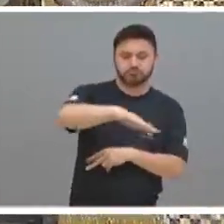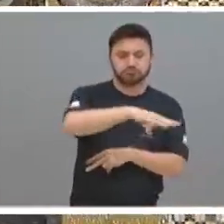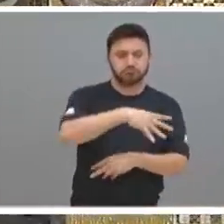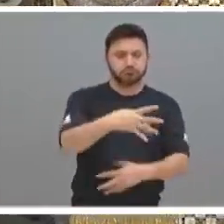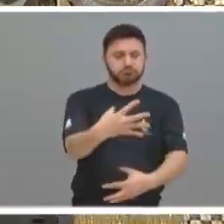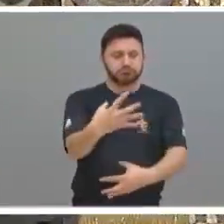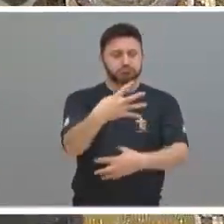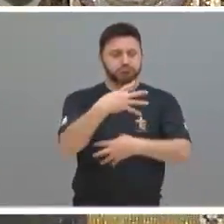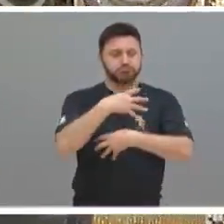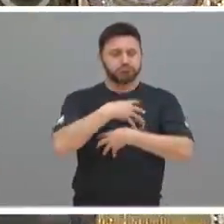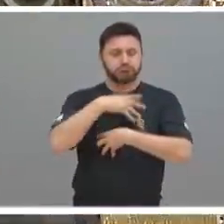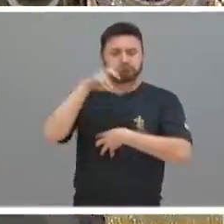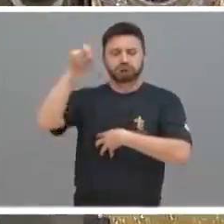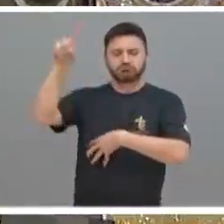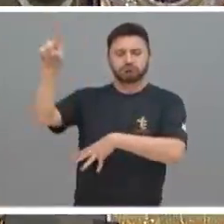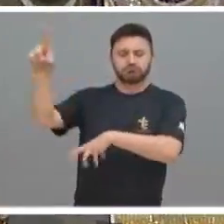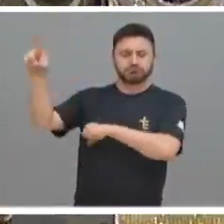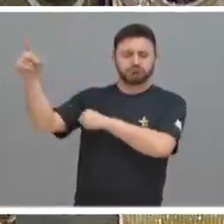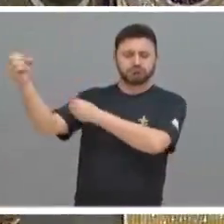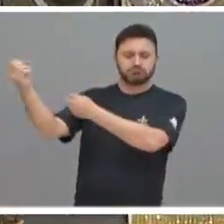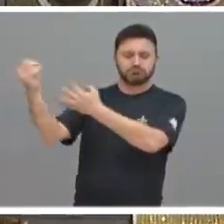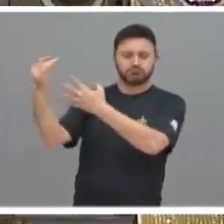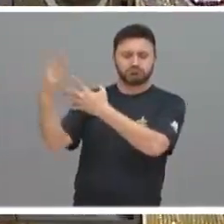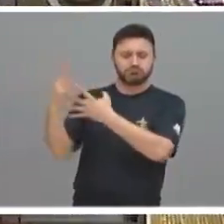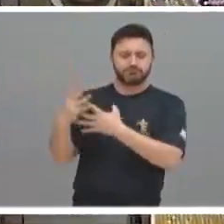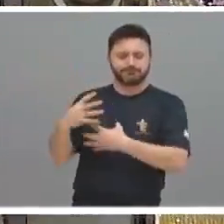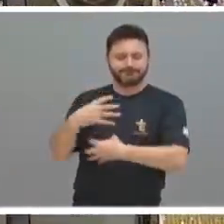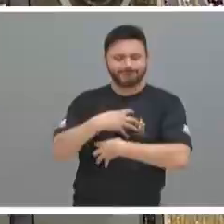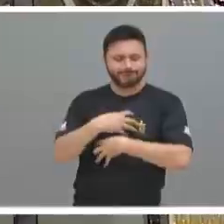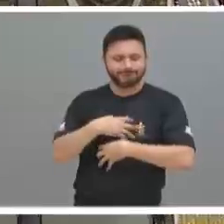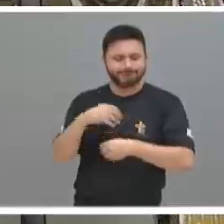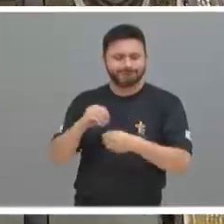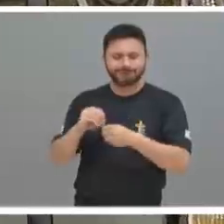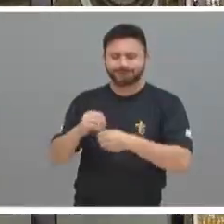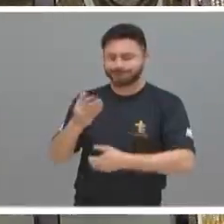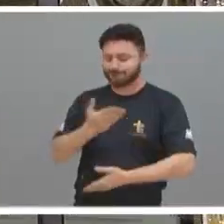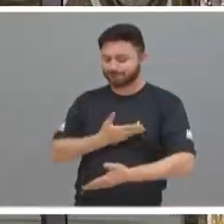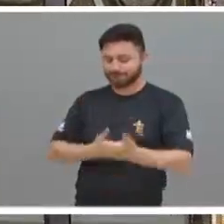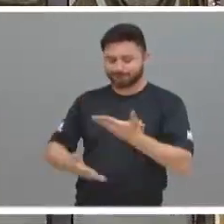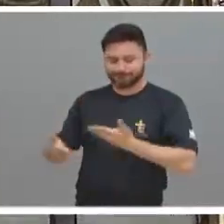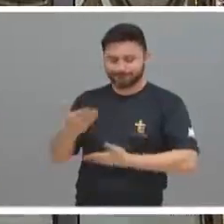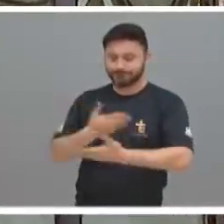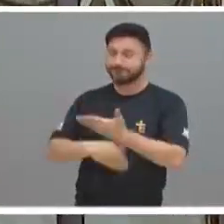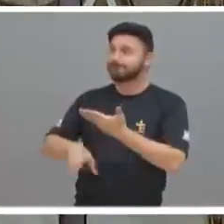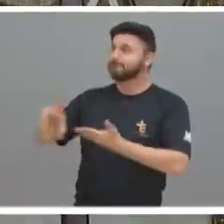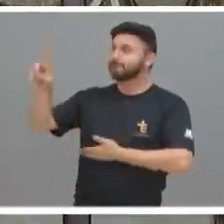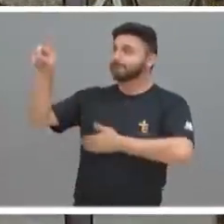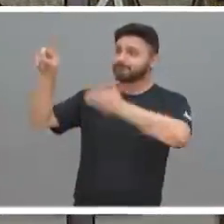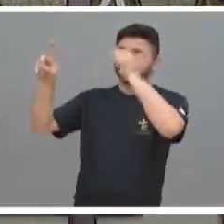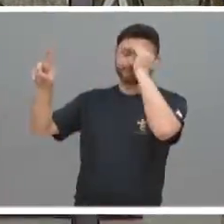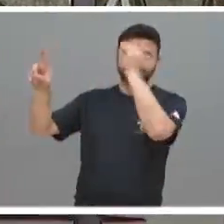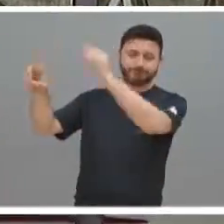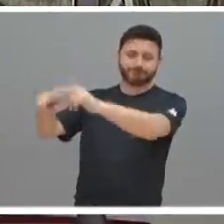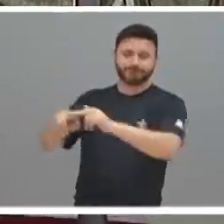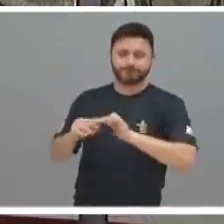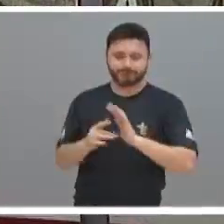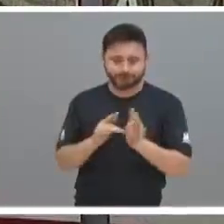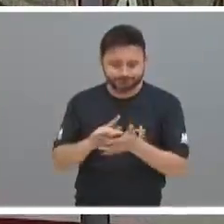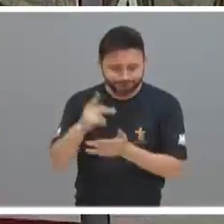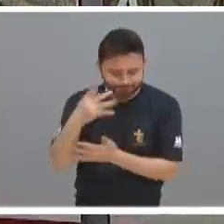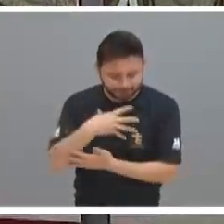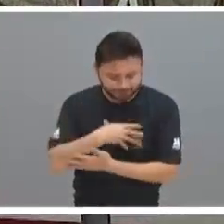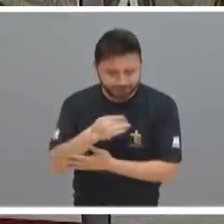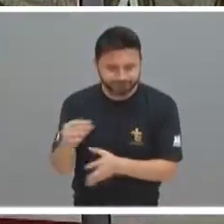nós a ação do vosso amor, fazei que vos servamos de todo o coração, por nosso Senhor Jesus Cristo,